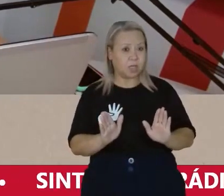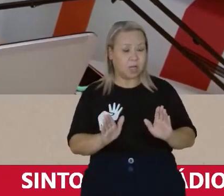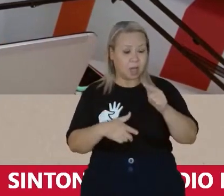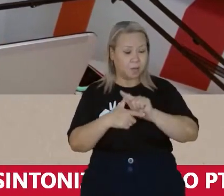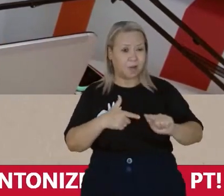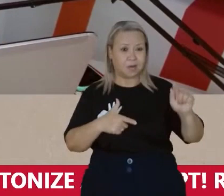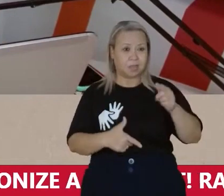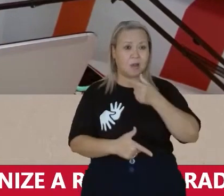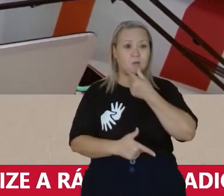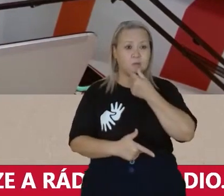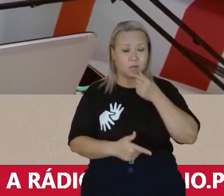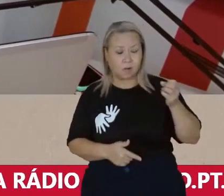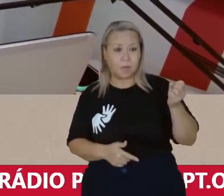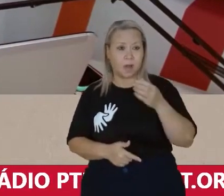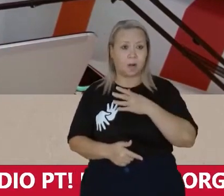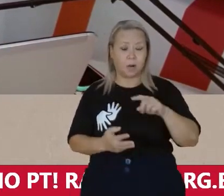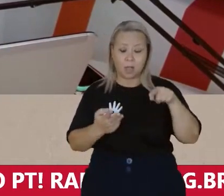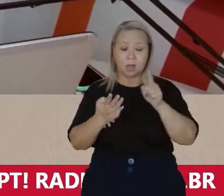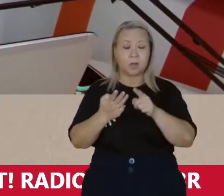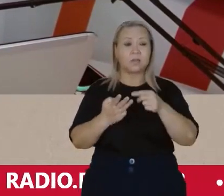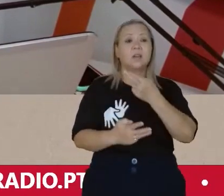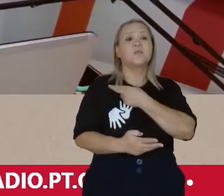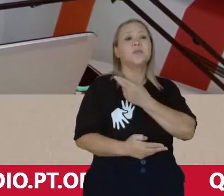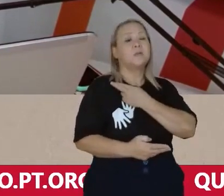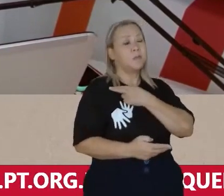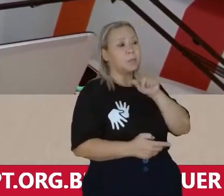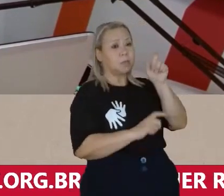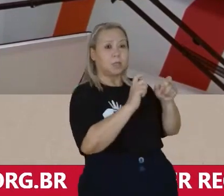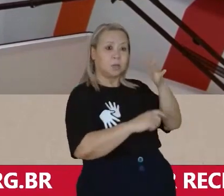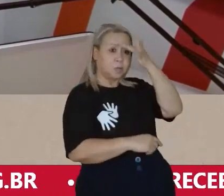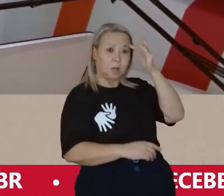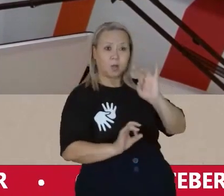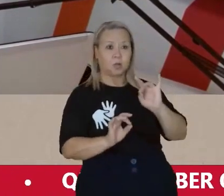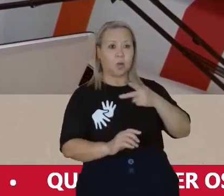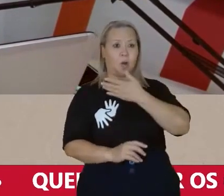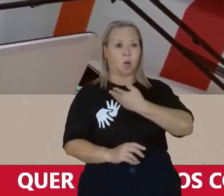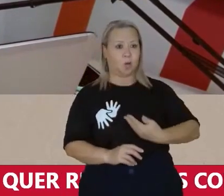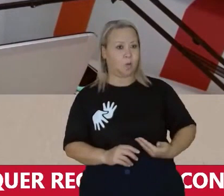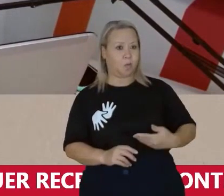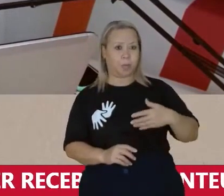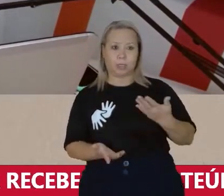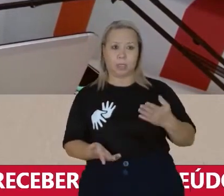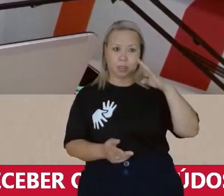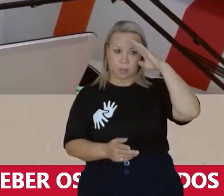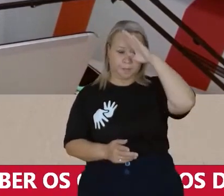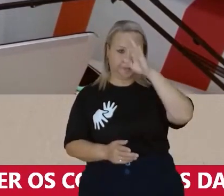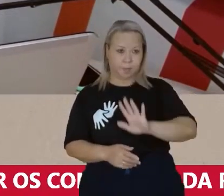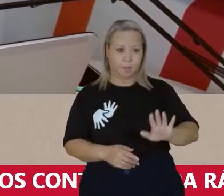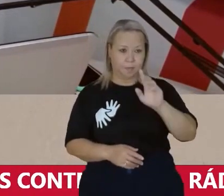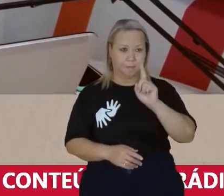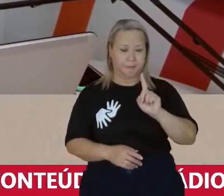gestão neoliberal. E terceiro, a responsabilização, não só do presidente da República, mas houve uma cadeia de comando,